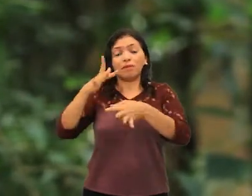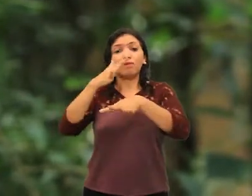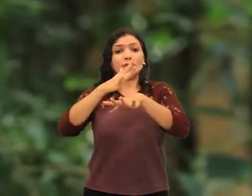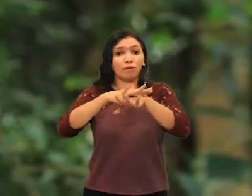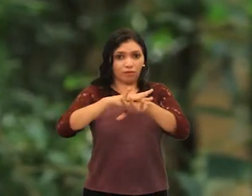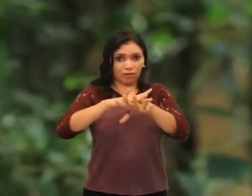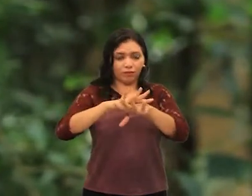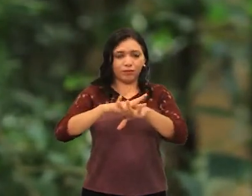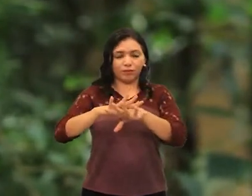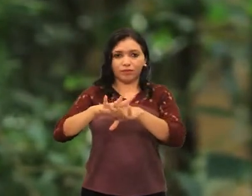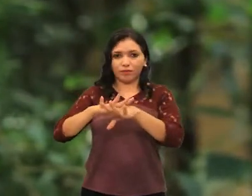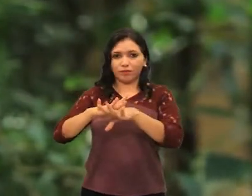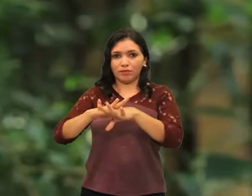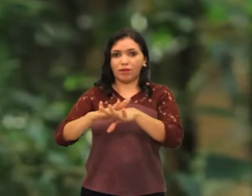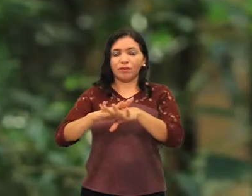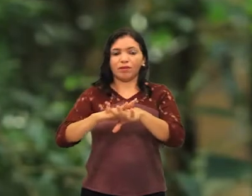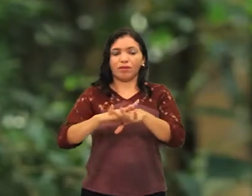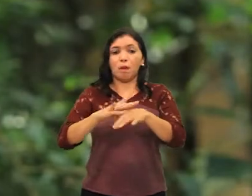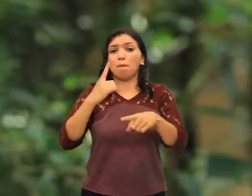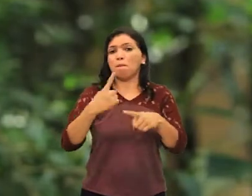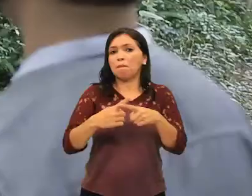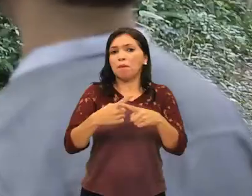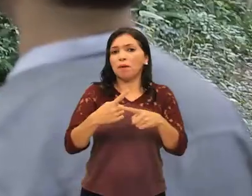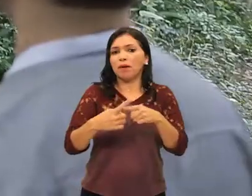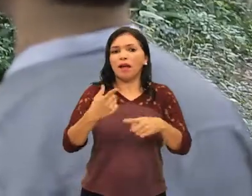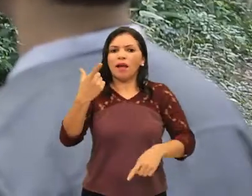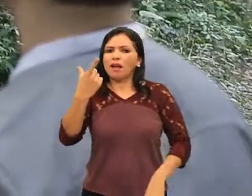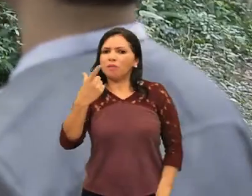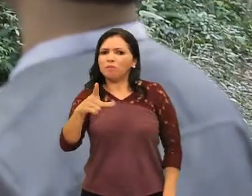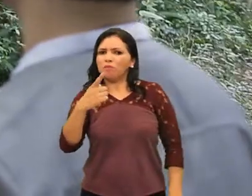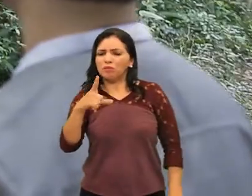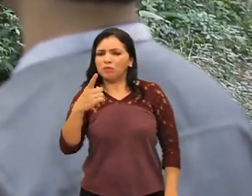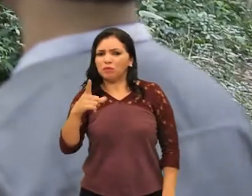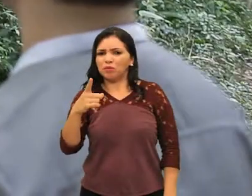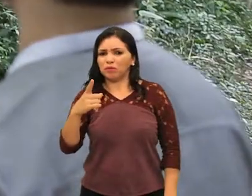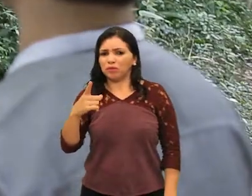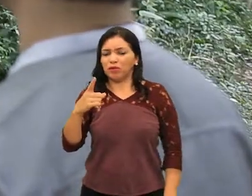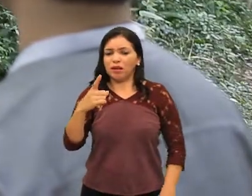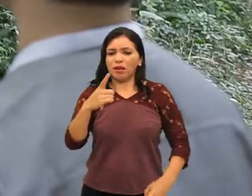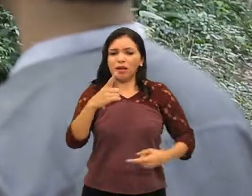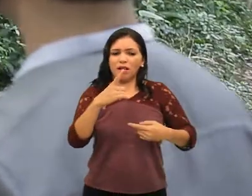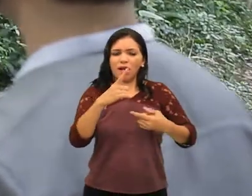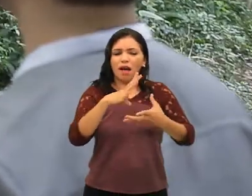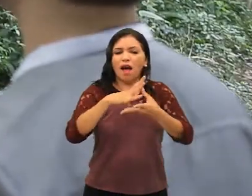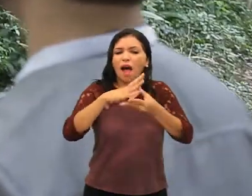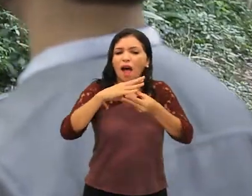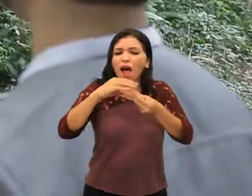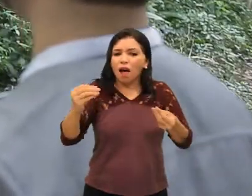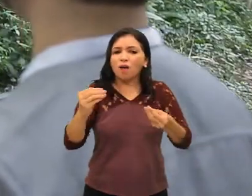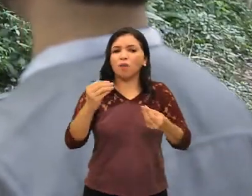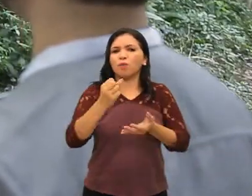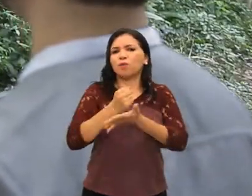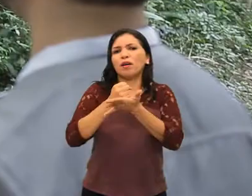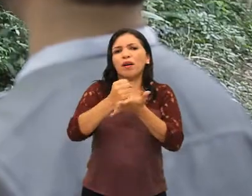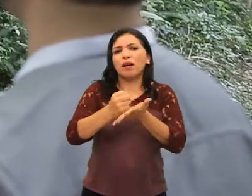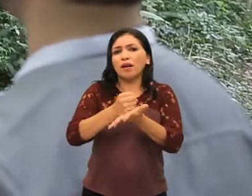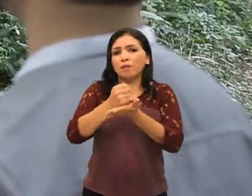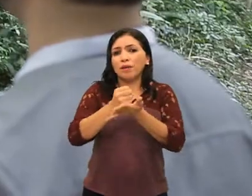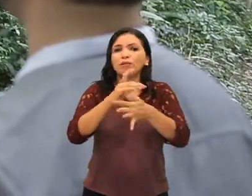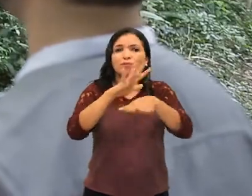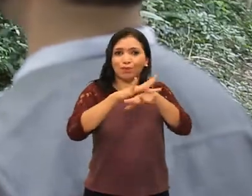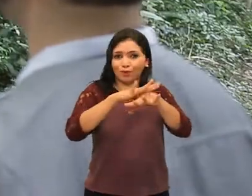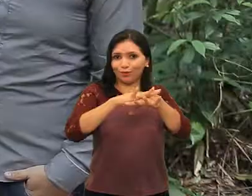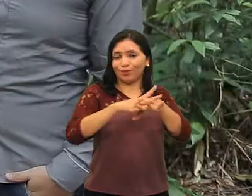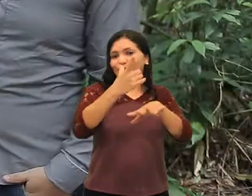né, a gente ainda não tem a resolução, né, a cura, remédios para essas doenças,